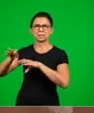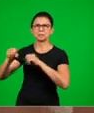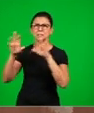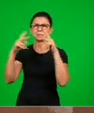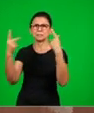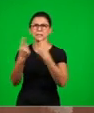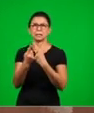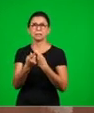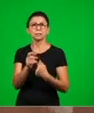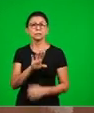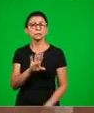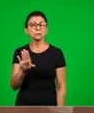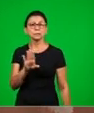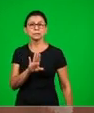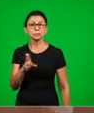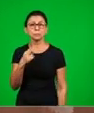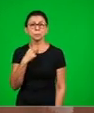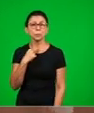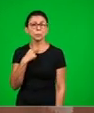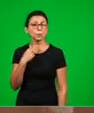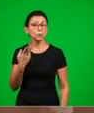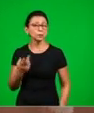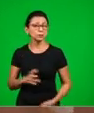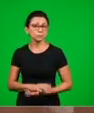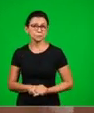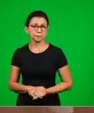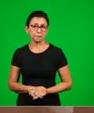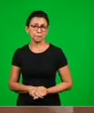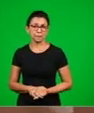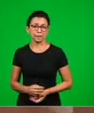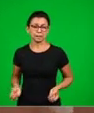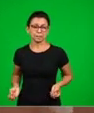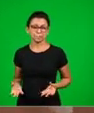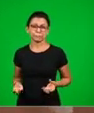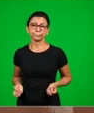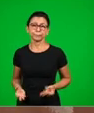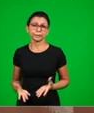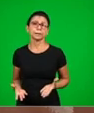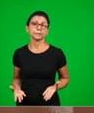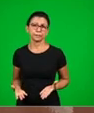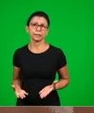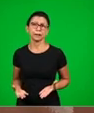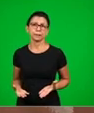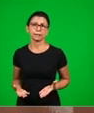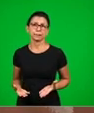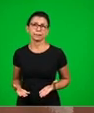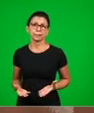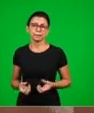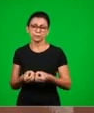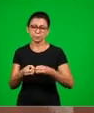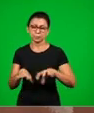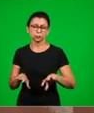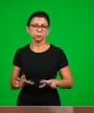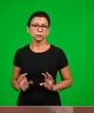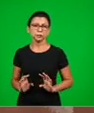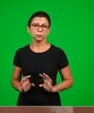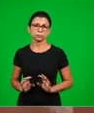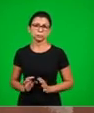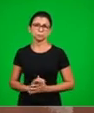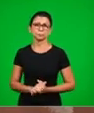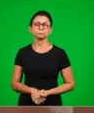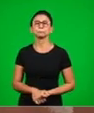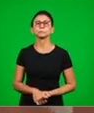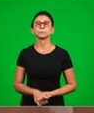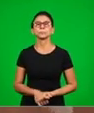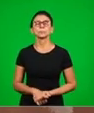estamos mostrando isso aqui, que muita gente não gosta, mas eu vou passar. E não vou fazer falta não, porque eu vou